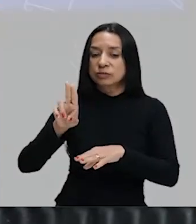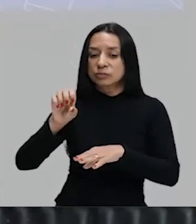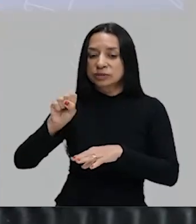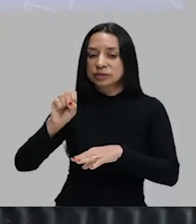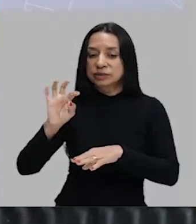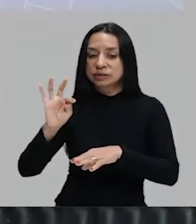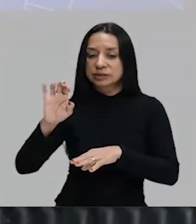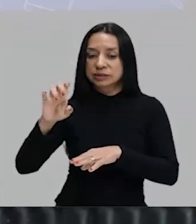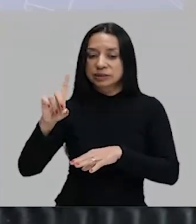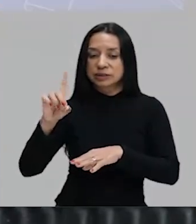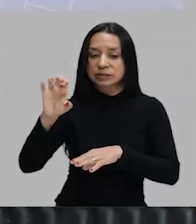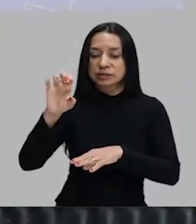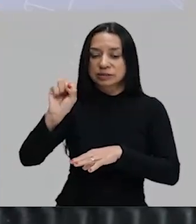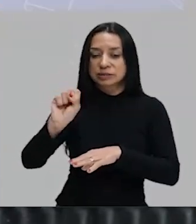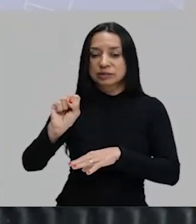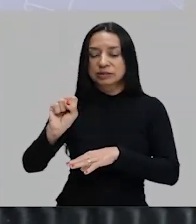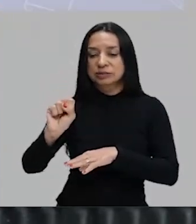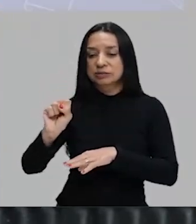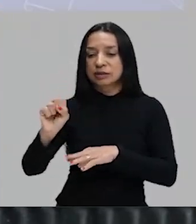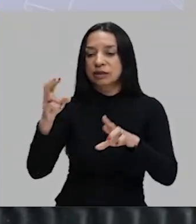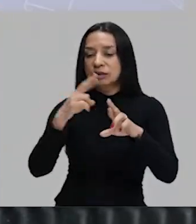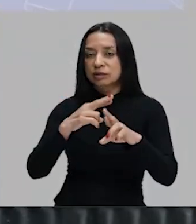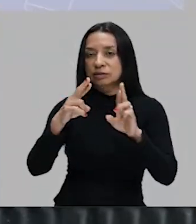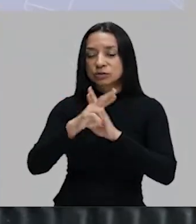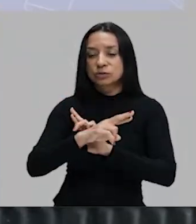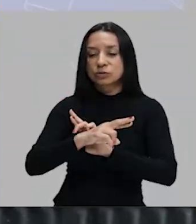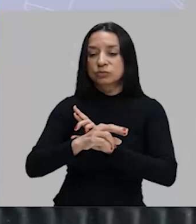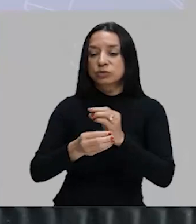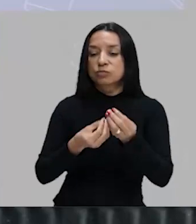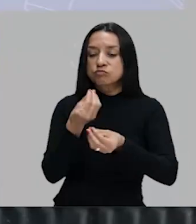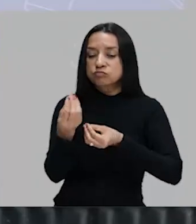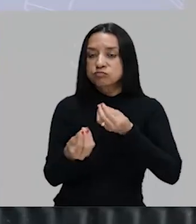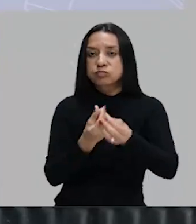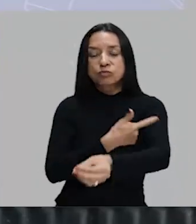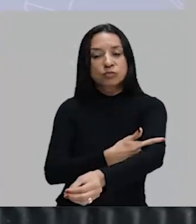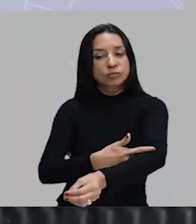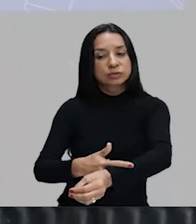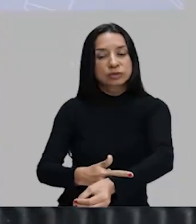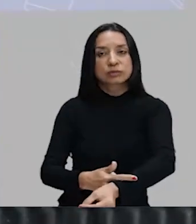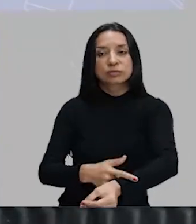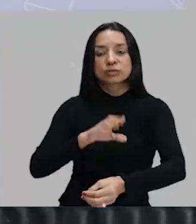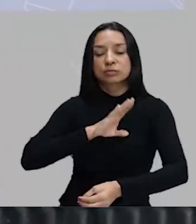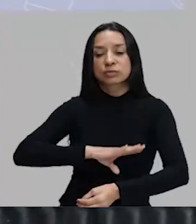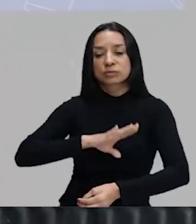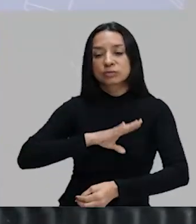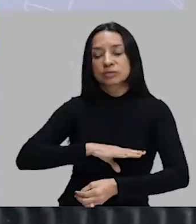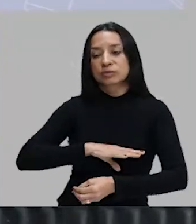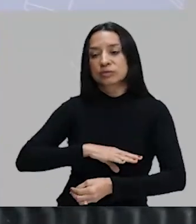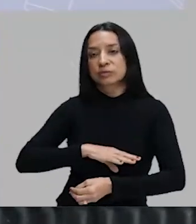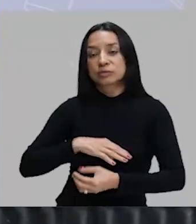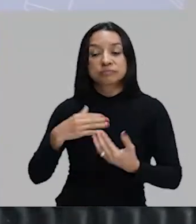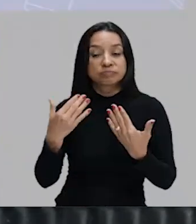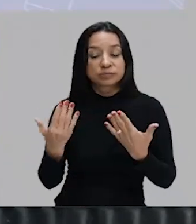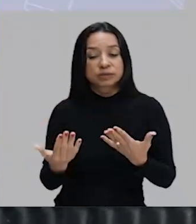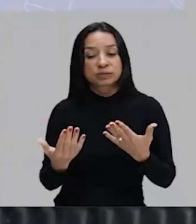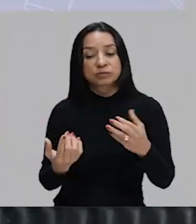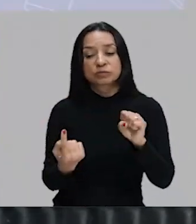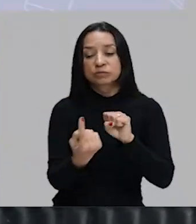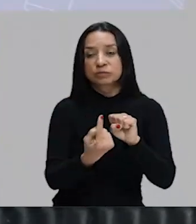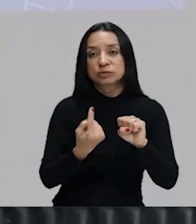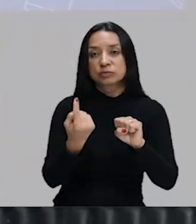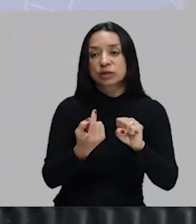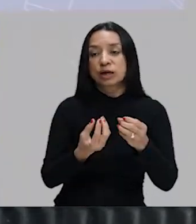equivalem a essas formas de tratamento em português, senhor e senhora. Tanto faz no singular quanto no plural.